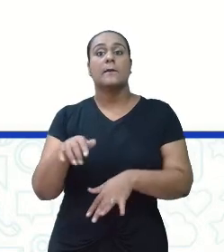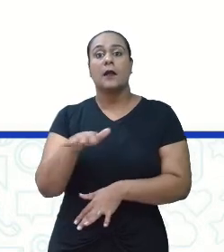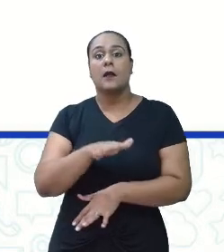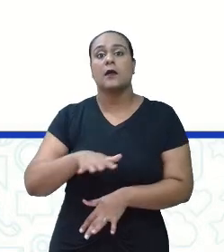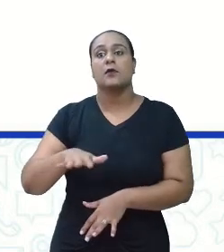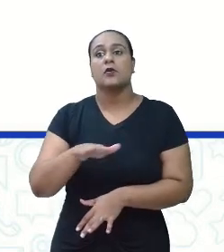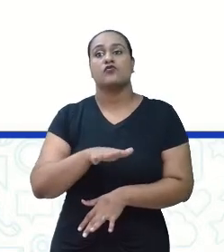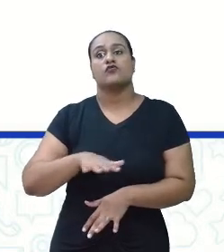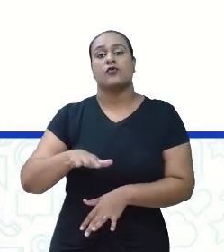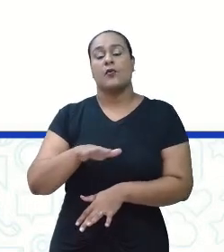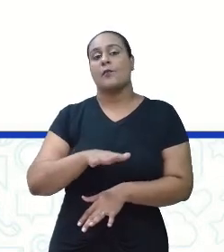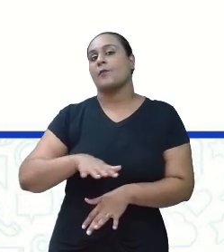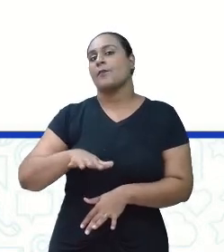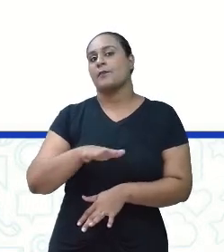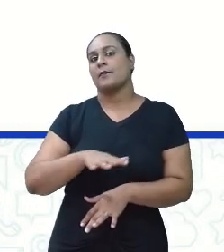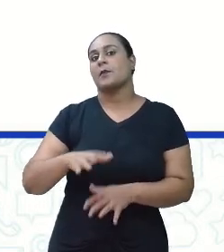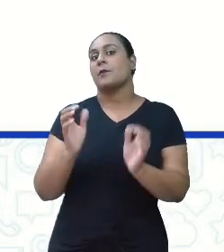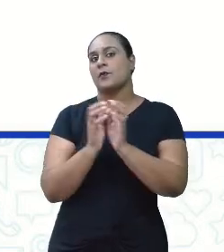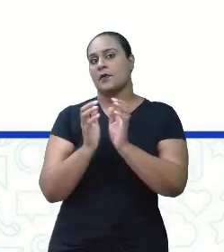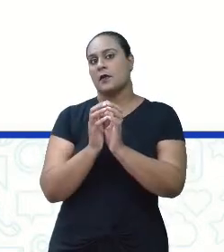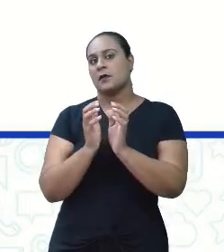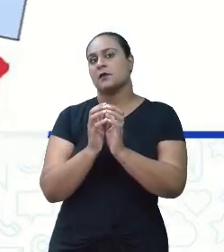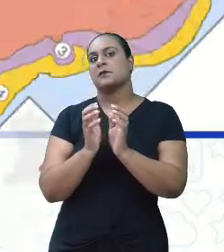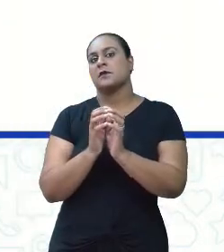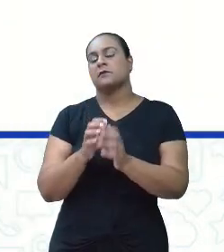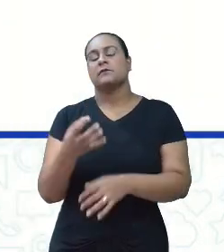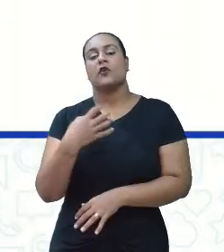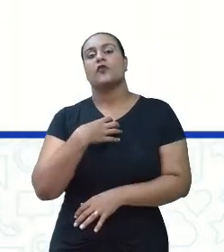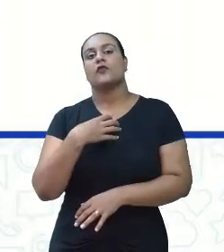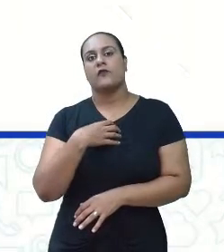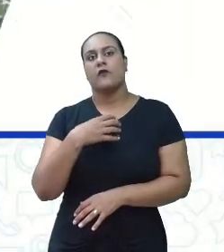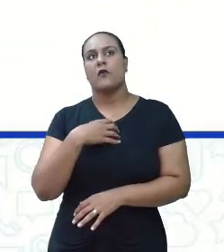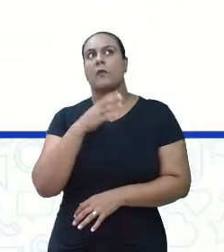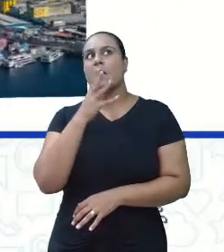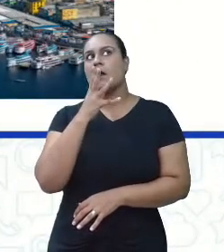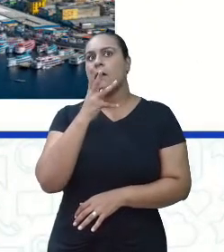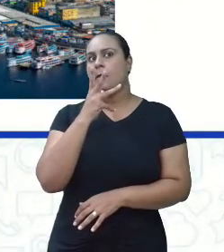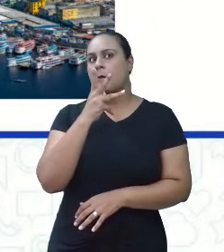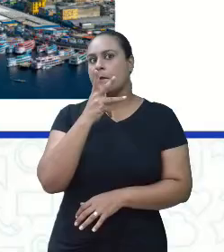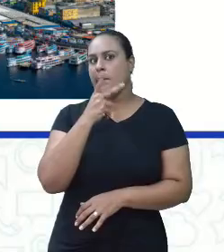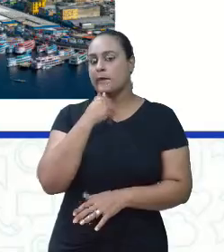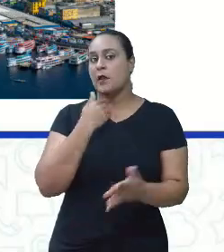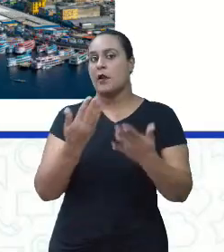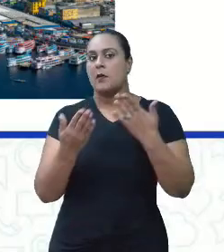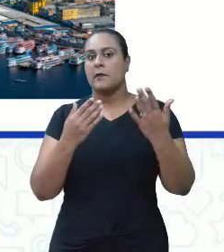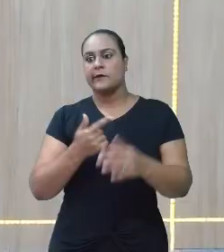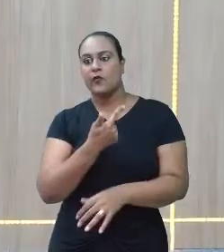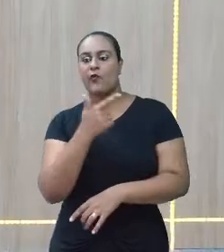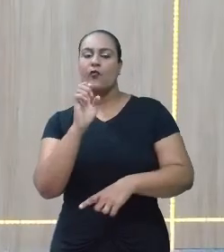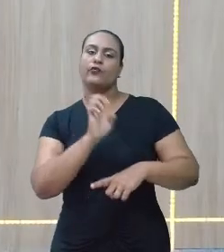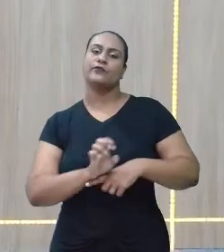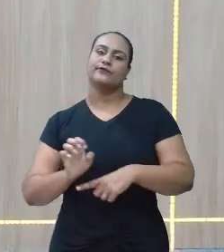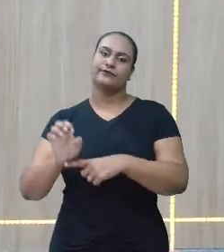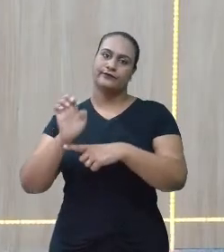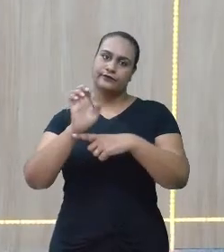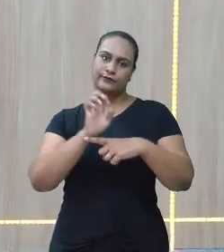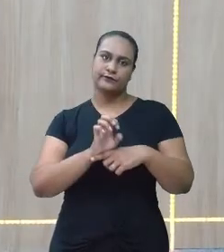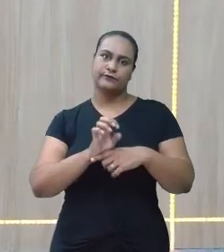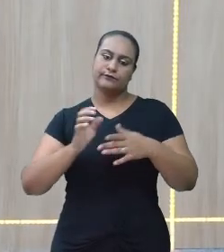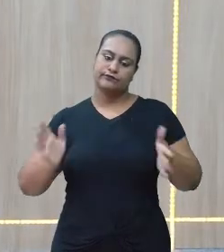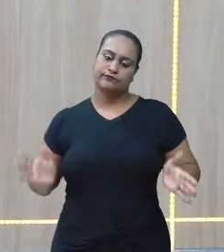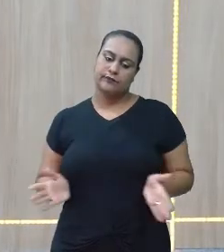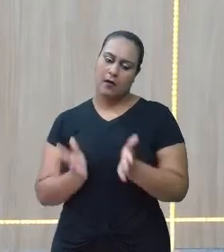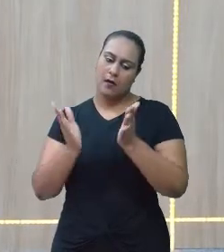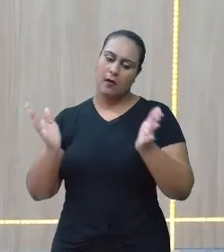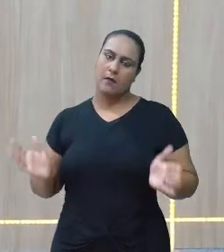metropolitana. E esse processo aqui no Nordeste é de forma bem mais lenta em comparação aos outros estados, e impulsionando